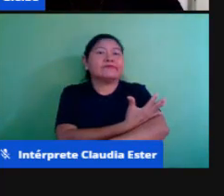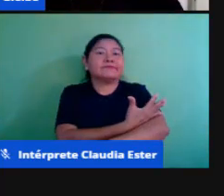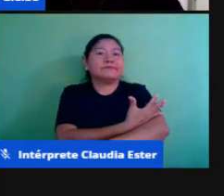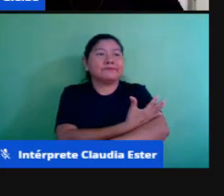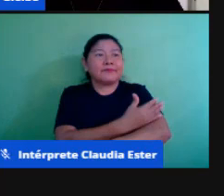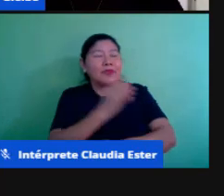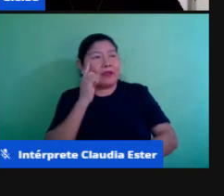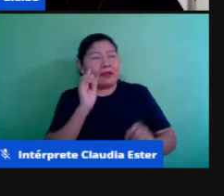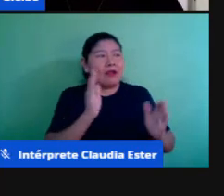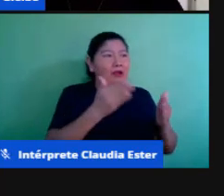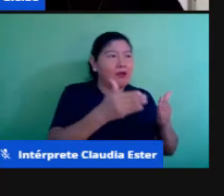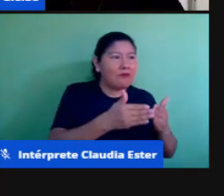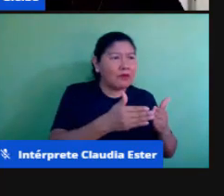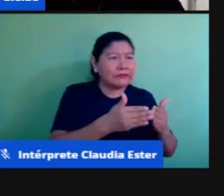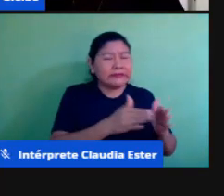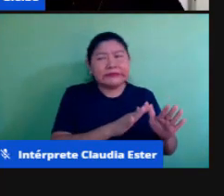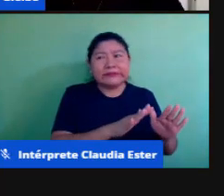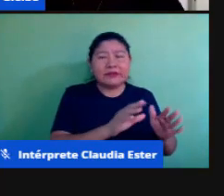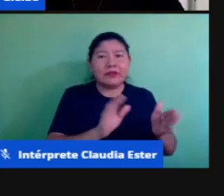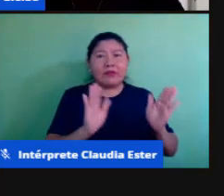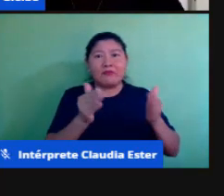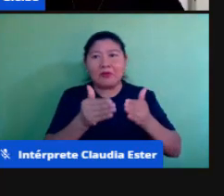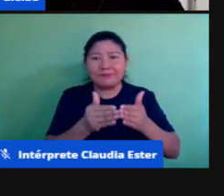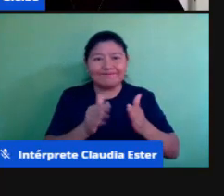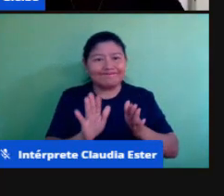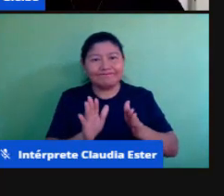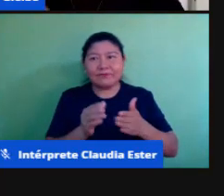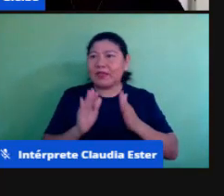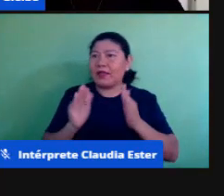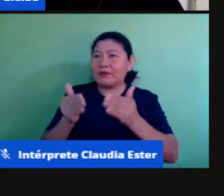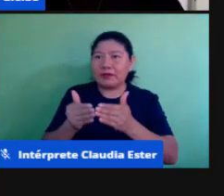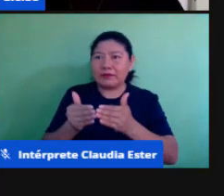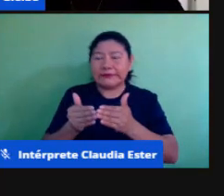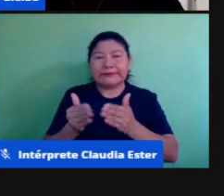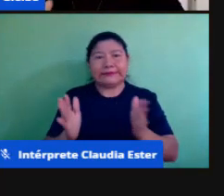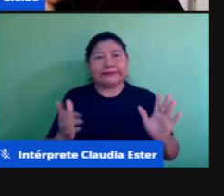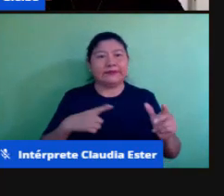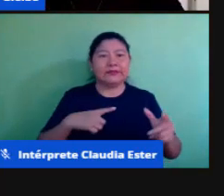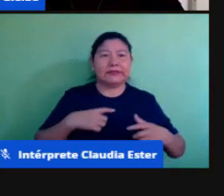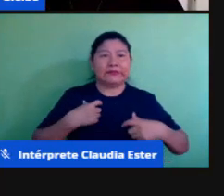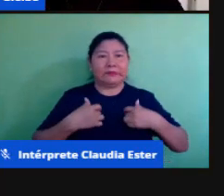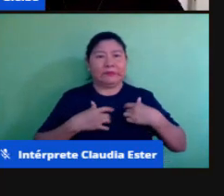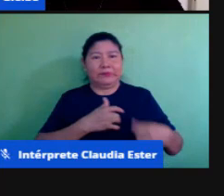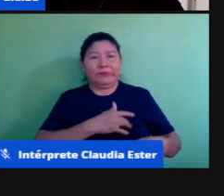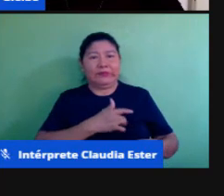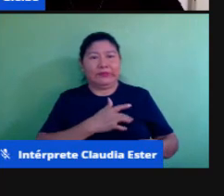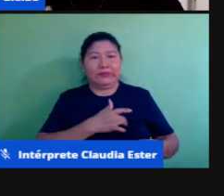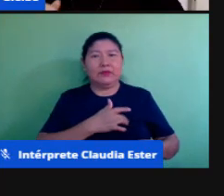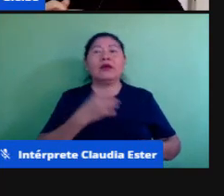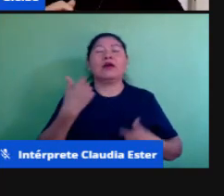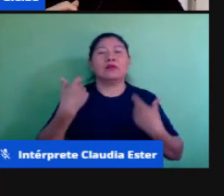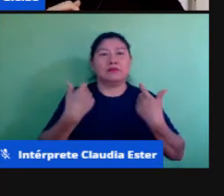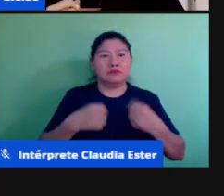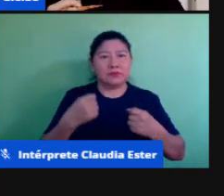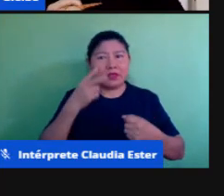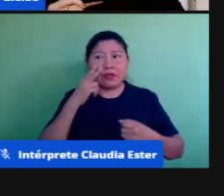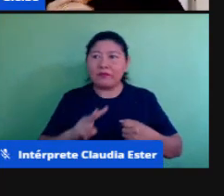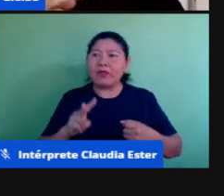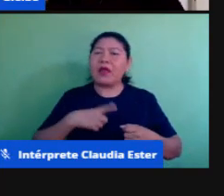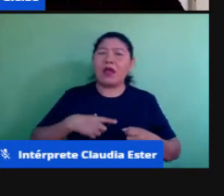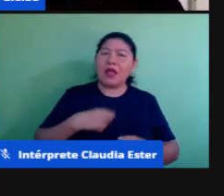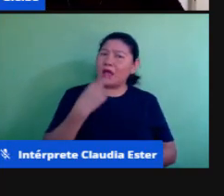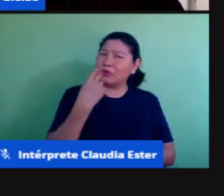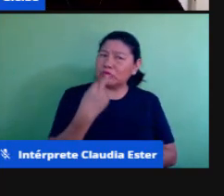gente procura, a gente busca, né? A gente trabalha com cores, trabalha com som, trabalha